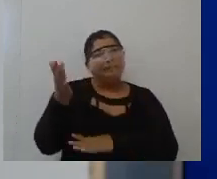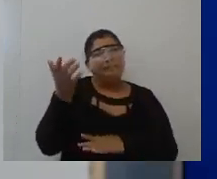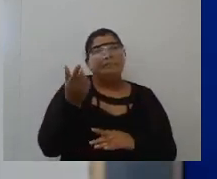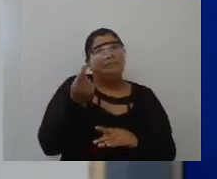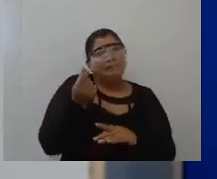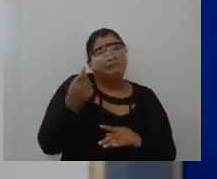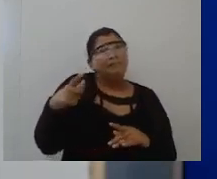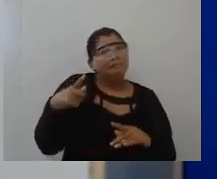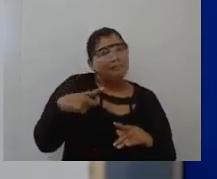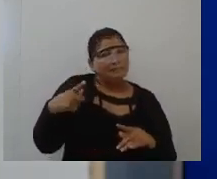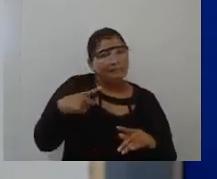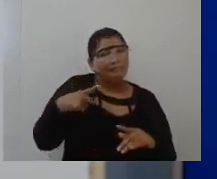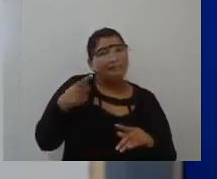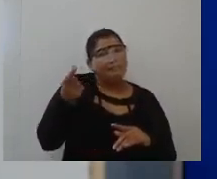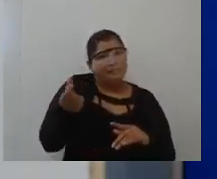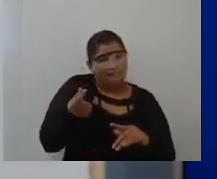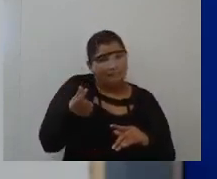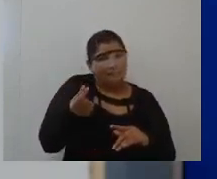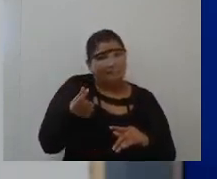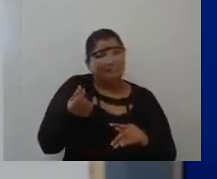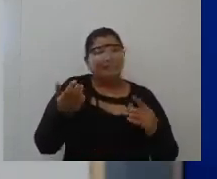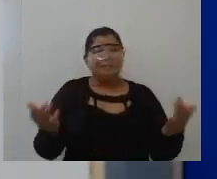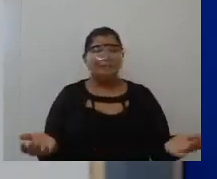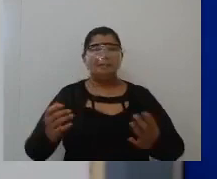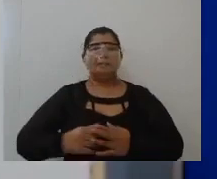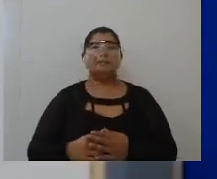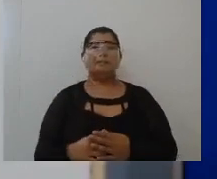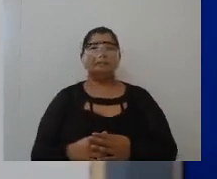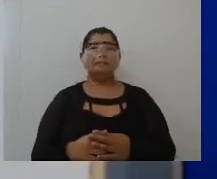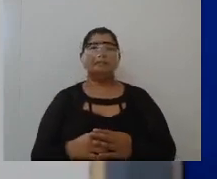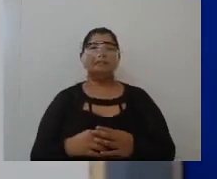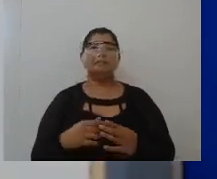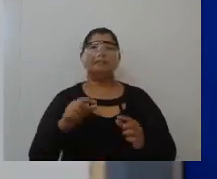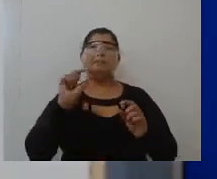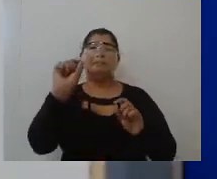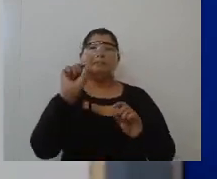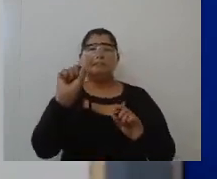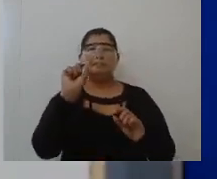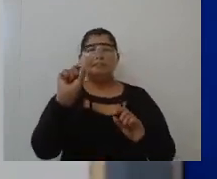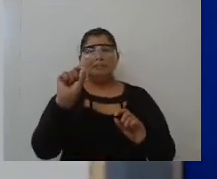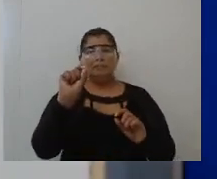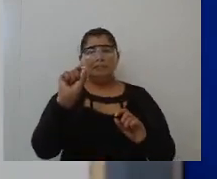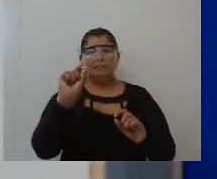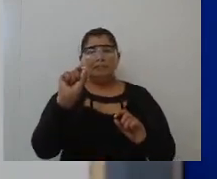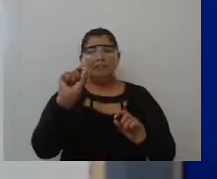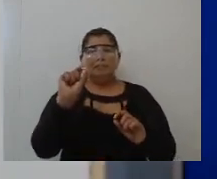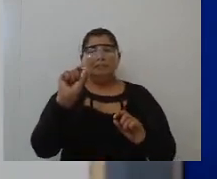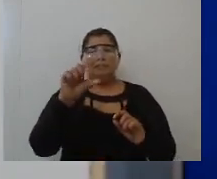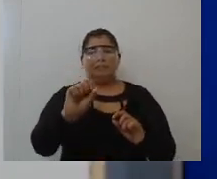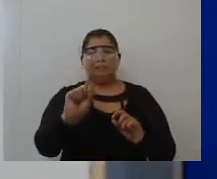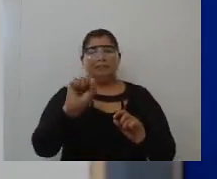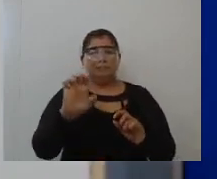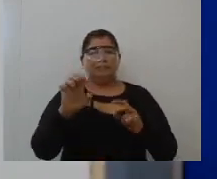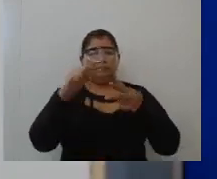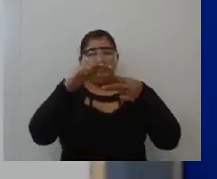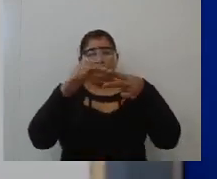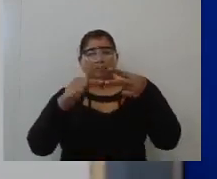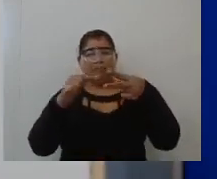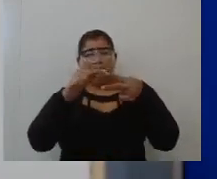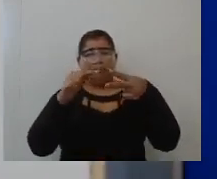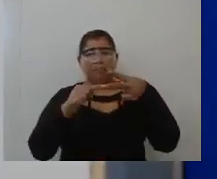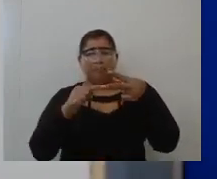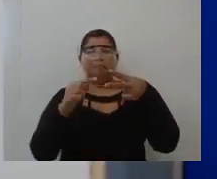dinheiro, caso tenha dinheiro. Atenção, gente. O que e o se